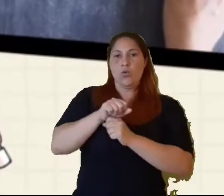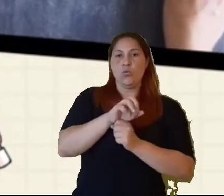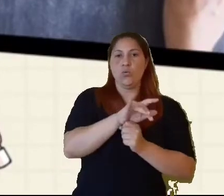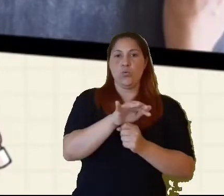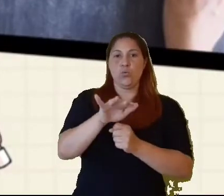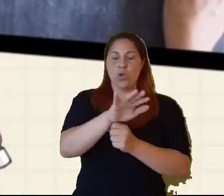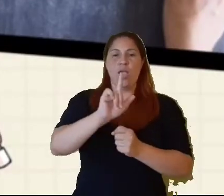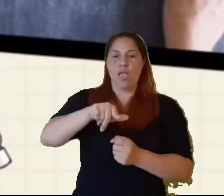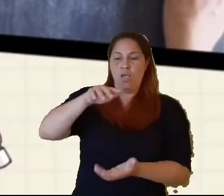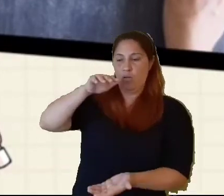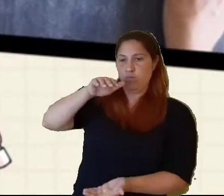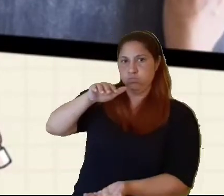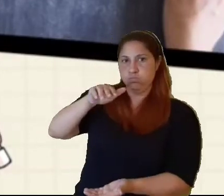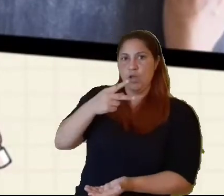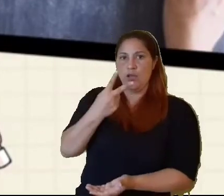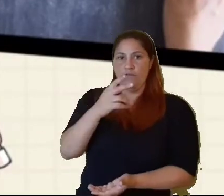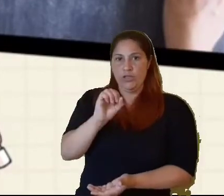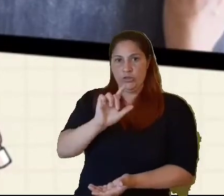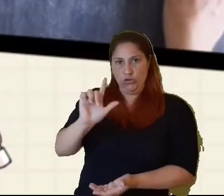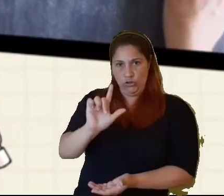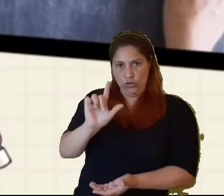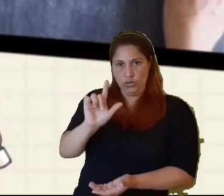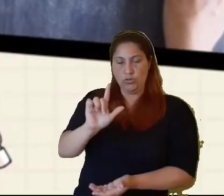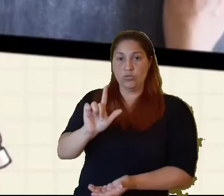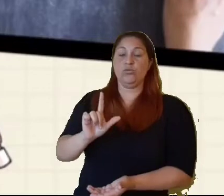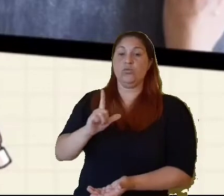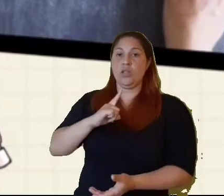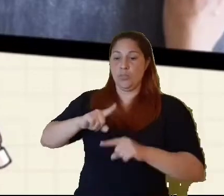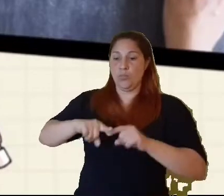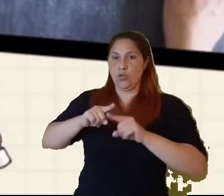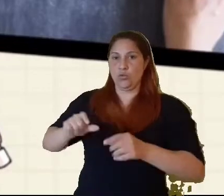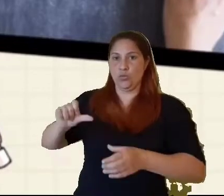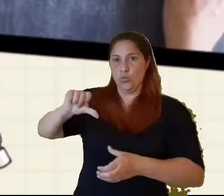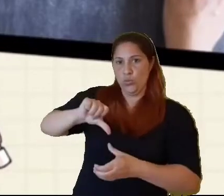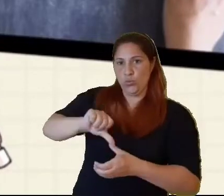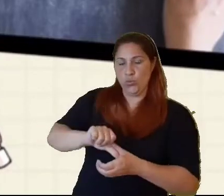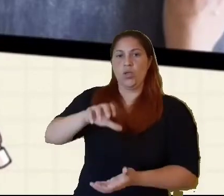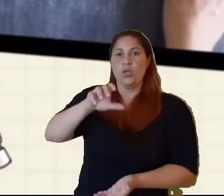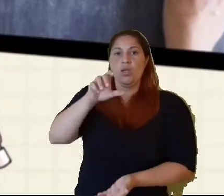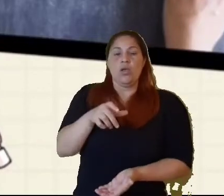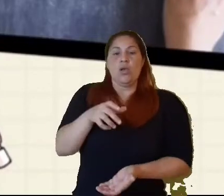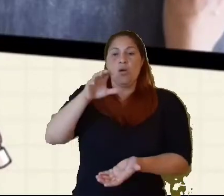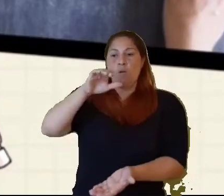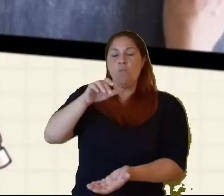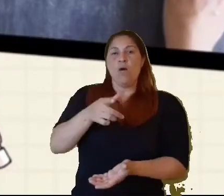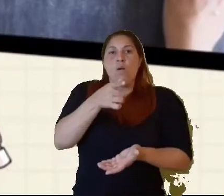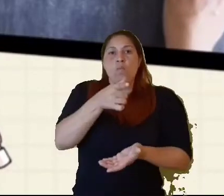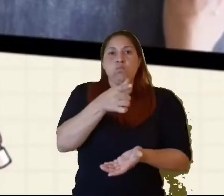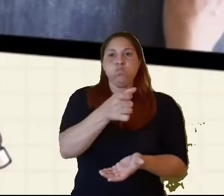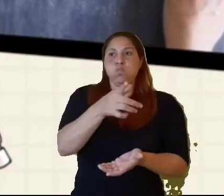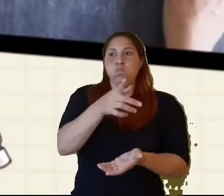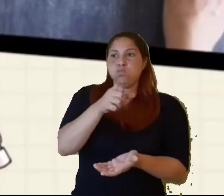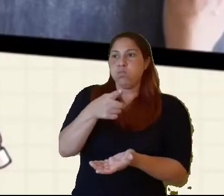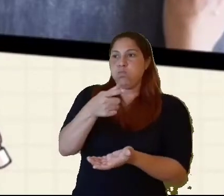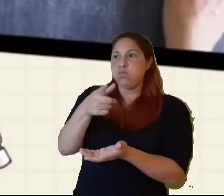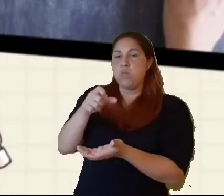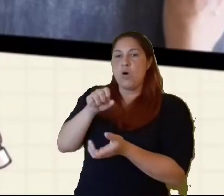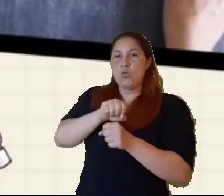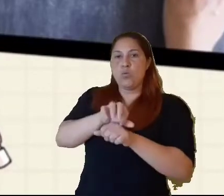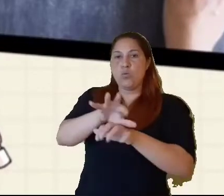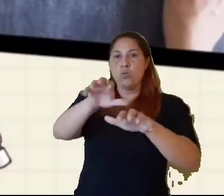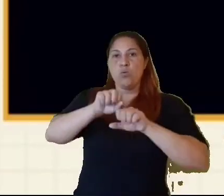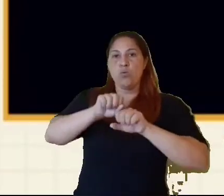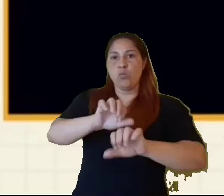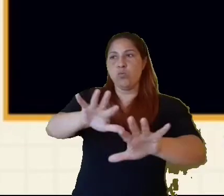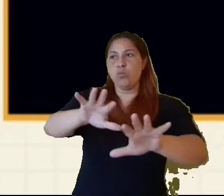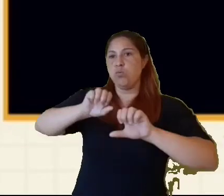aqueles tambores de 20 litros que você coloca o produto e você vai borrifando nas paredes, nas mesas, em tudo quanto é